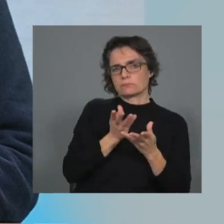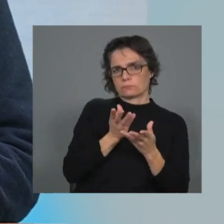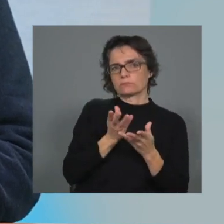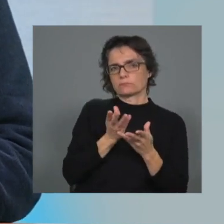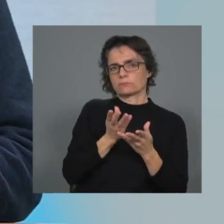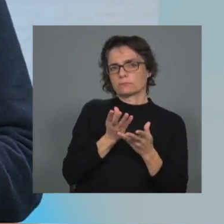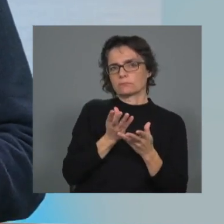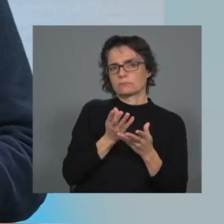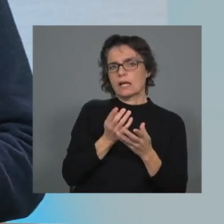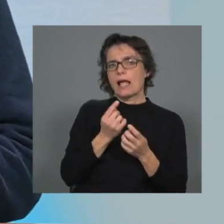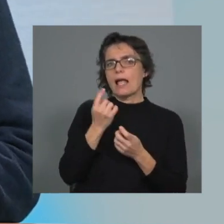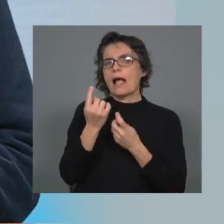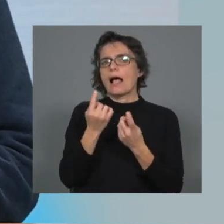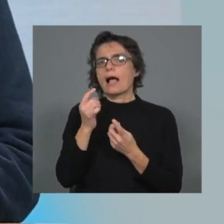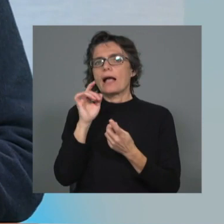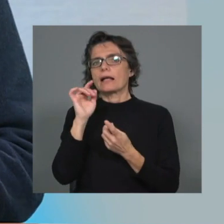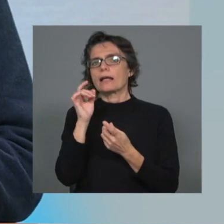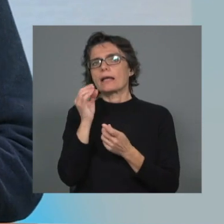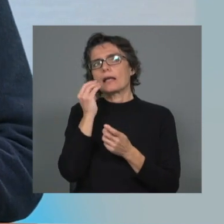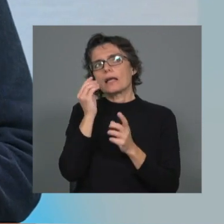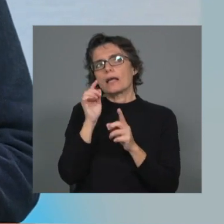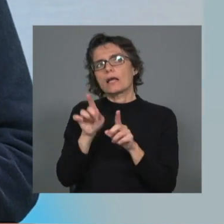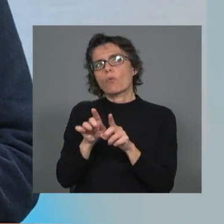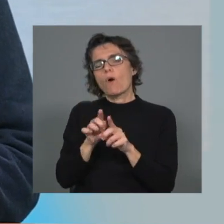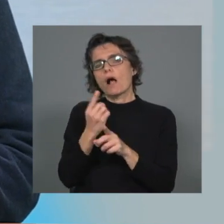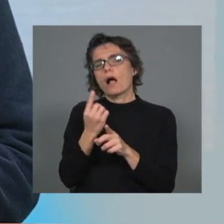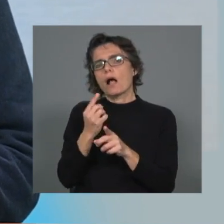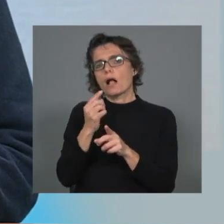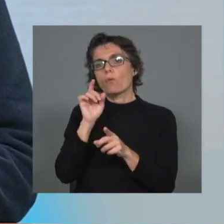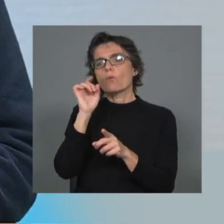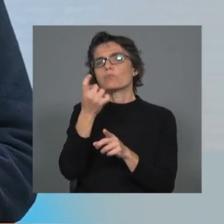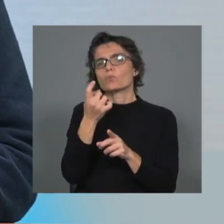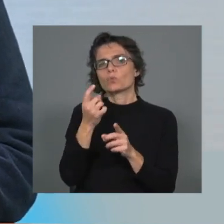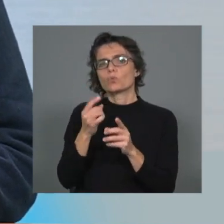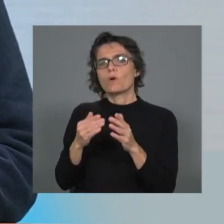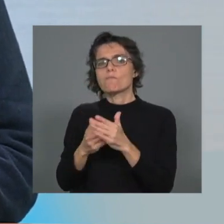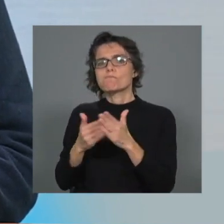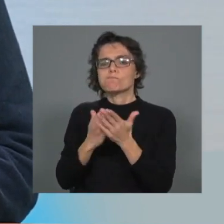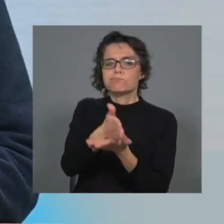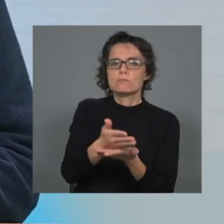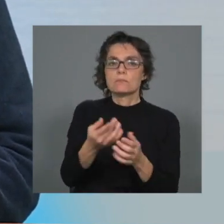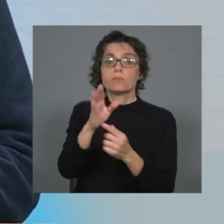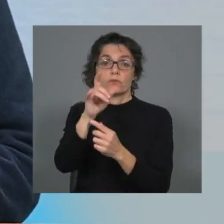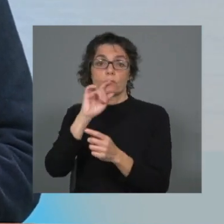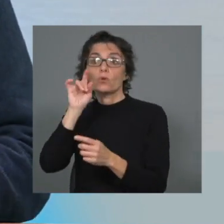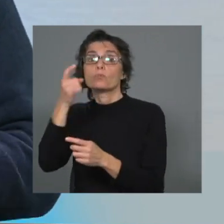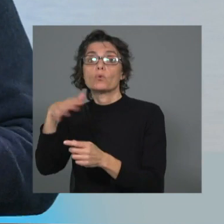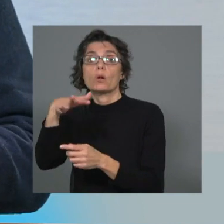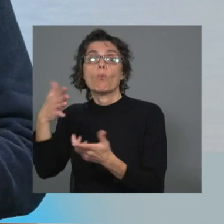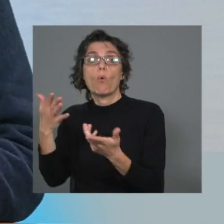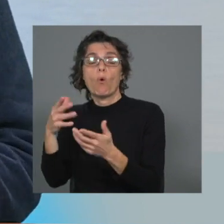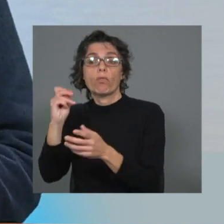É alguém que procura, sobretudo, contornar os obstáculos que vão surgindo, não havendo lugar na hospedaria, e